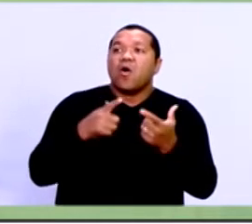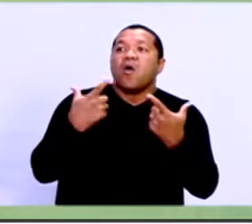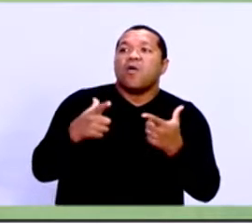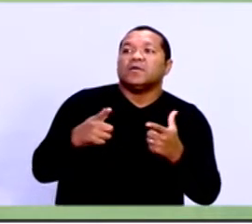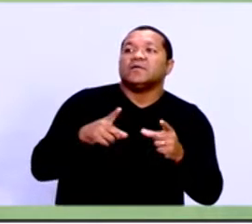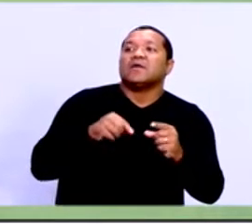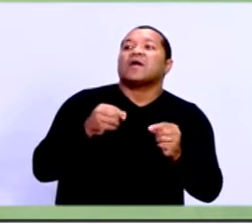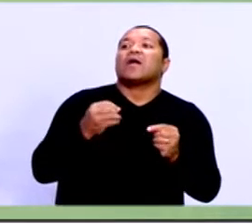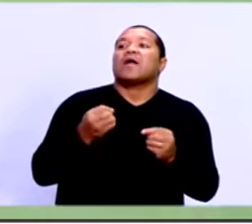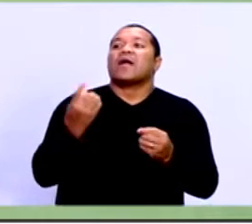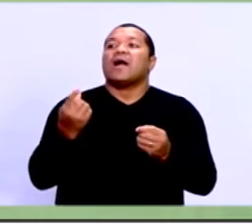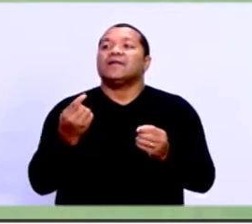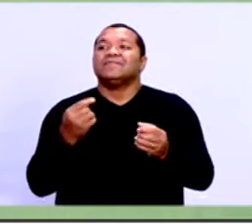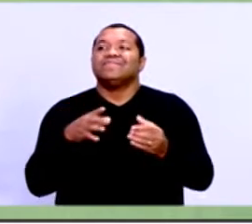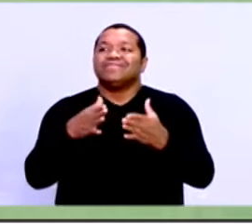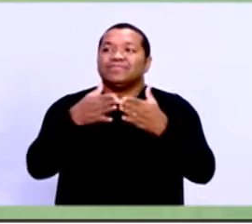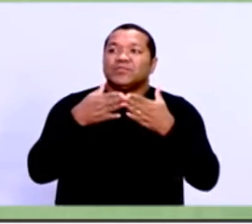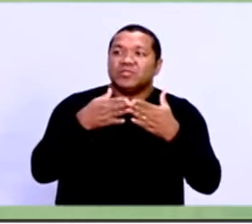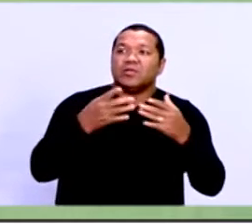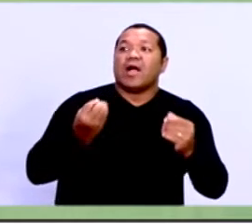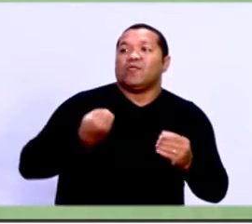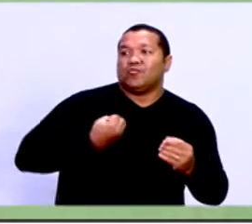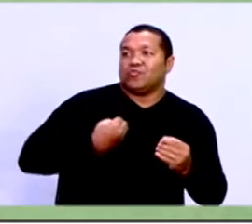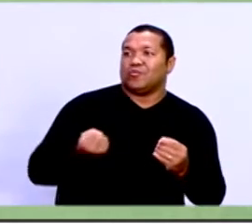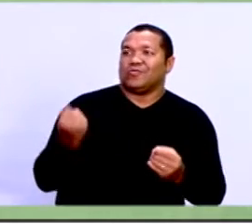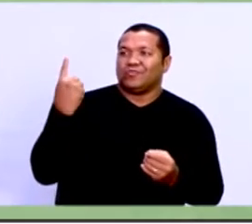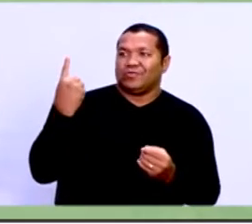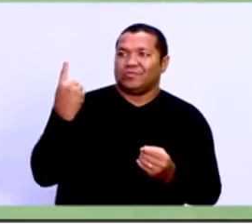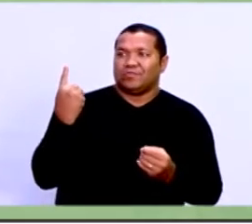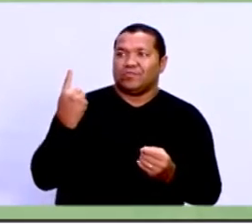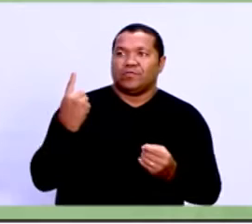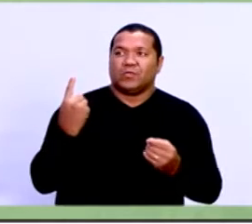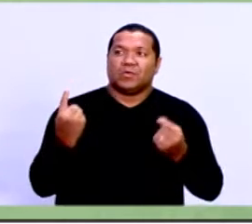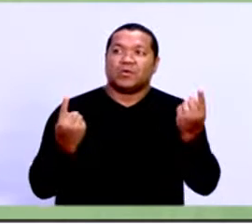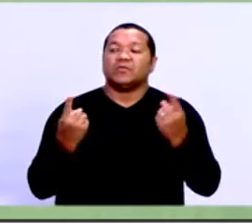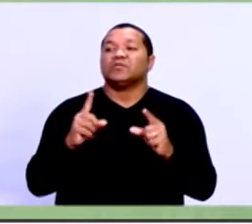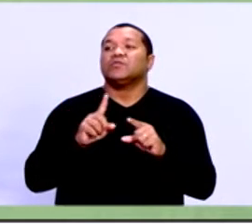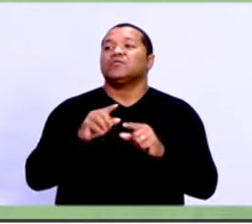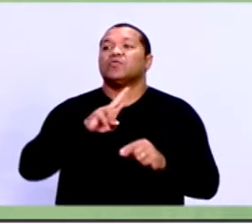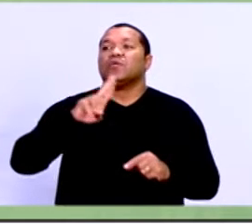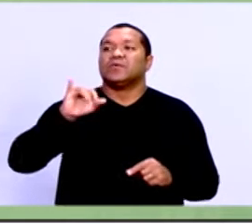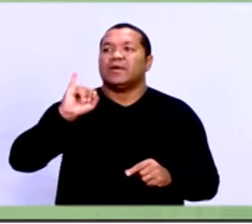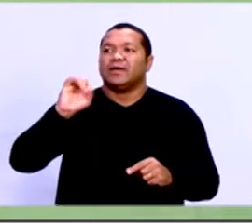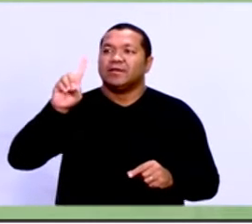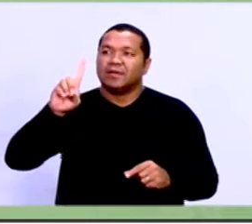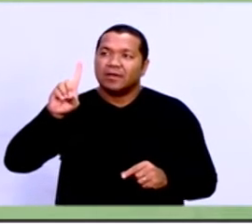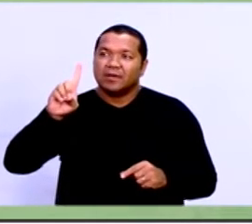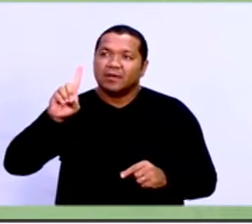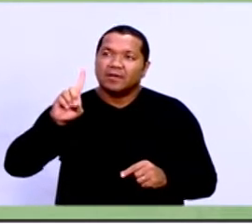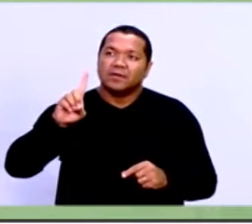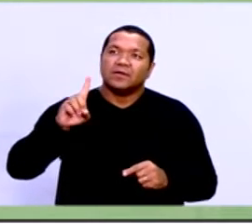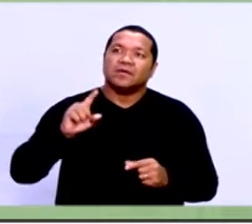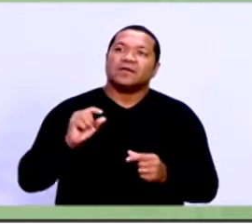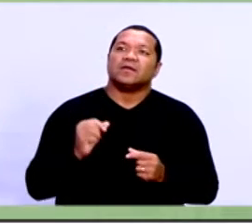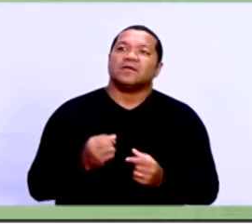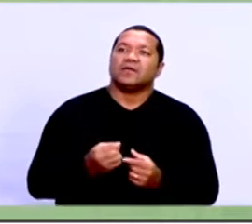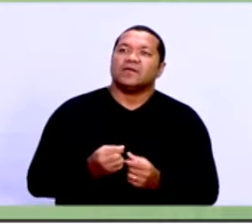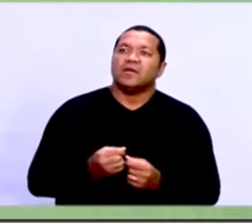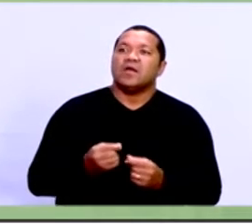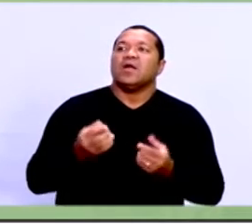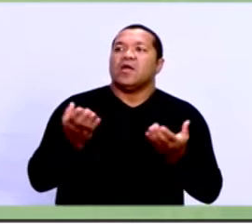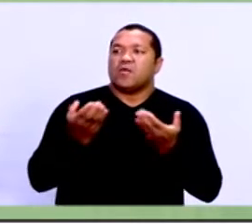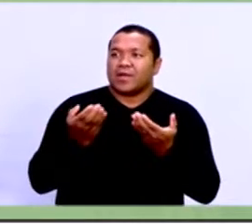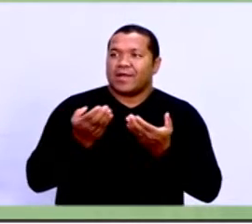número único identificador são chamados os raides né eu quero que o sistema faça uma